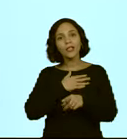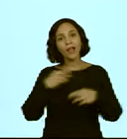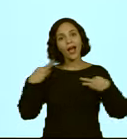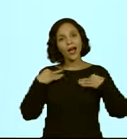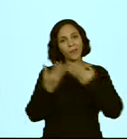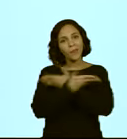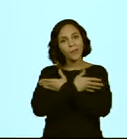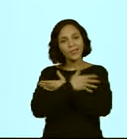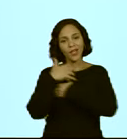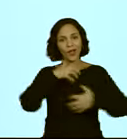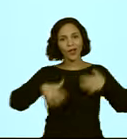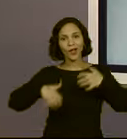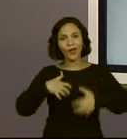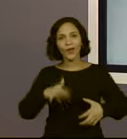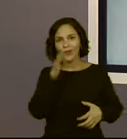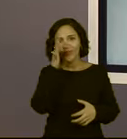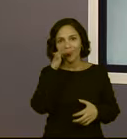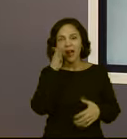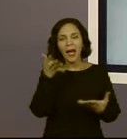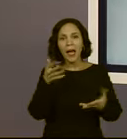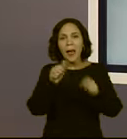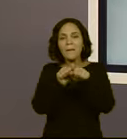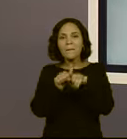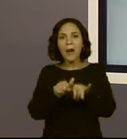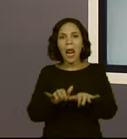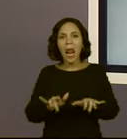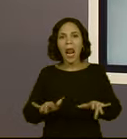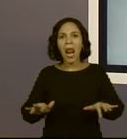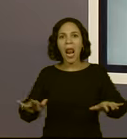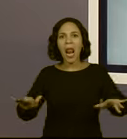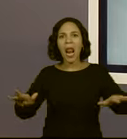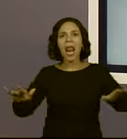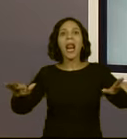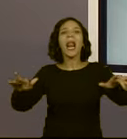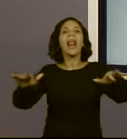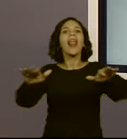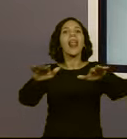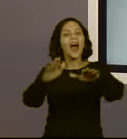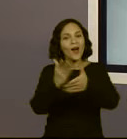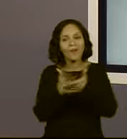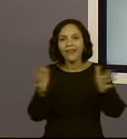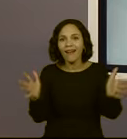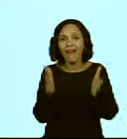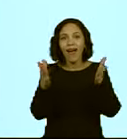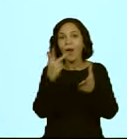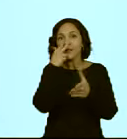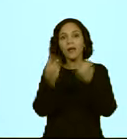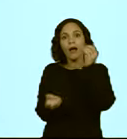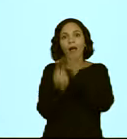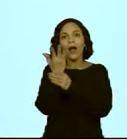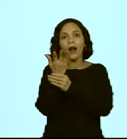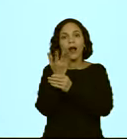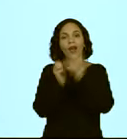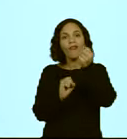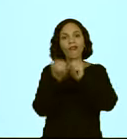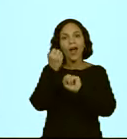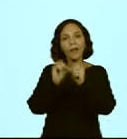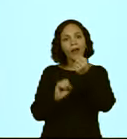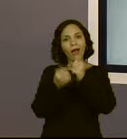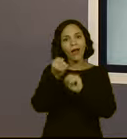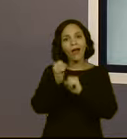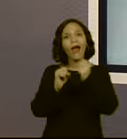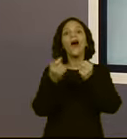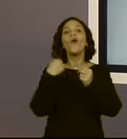de camisa Florida Então tá aí a nossa nossa contribuição para a sociedade